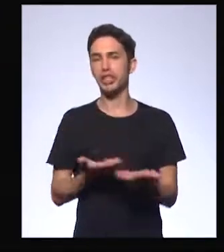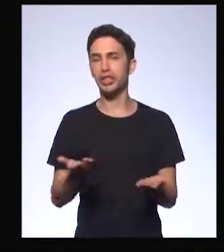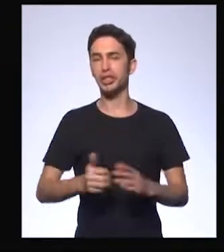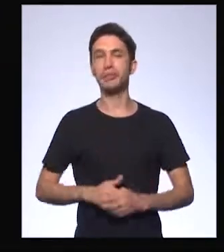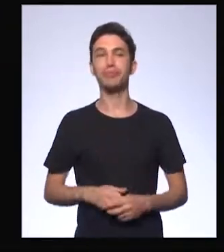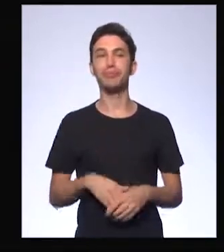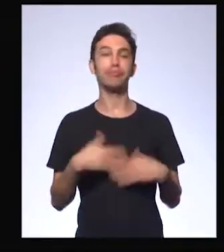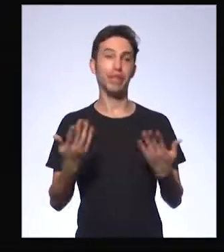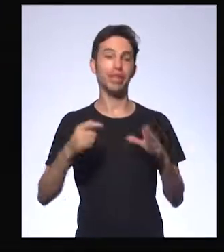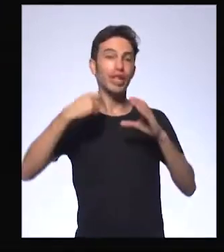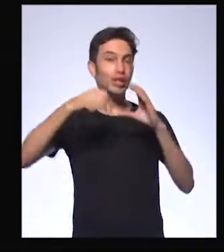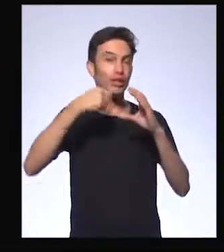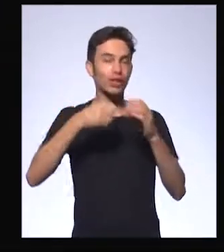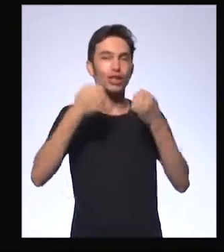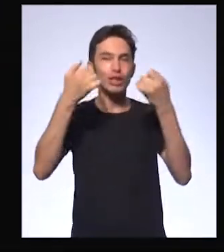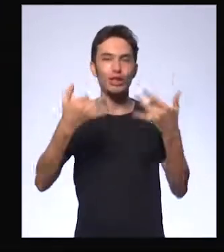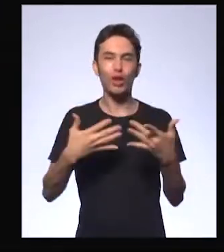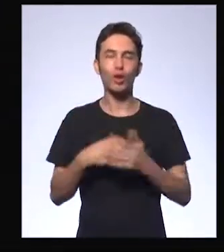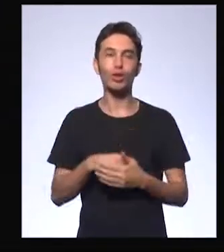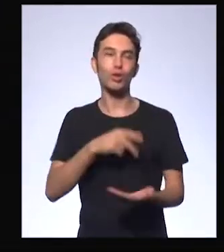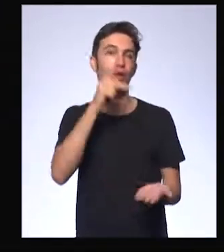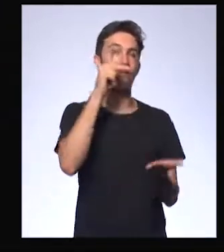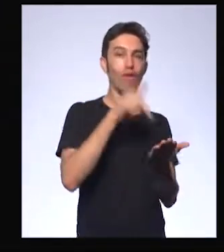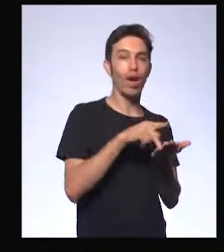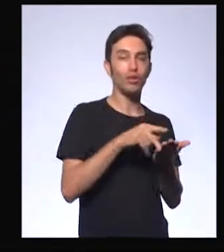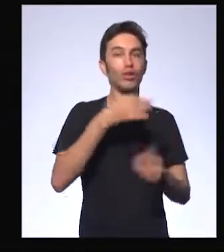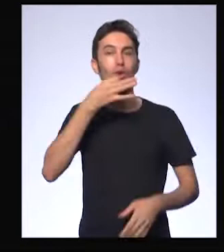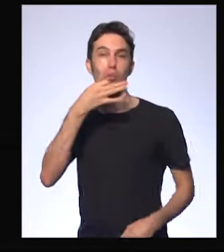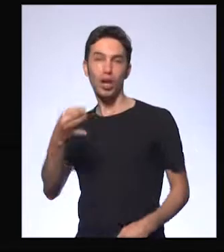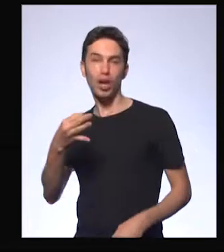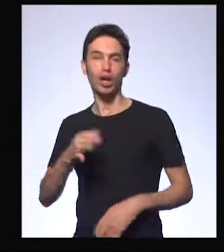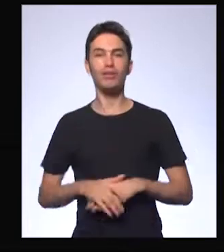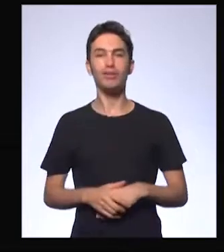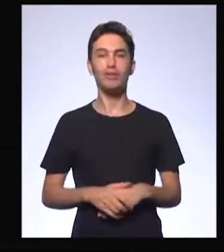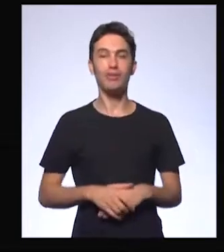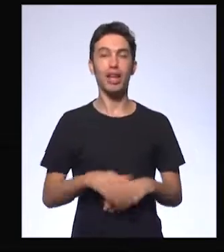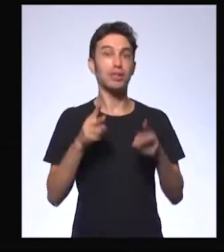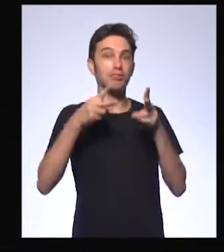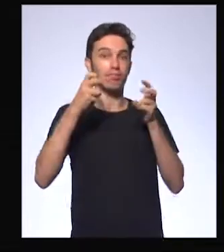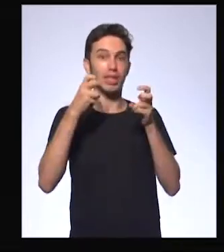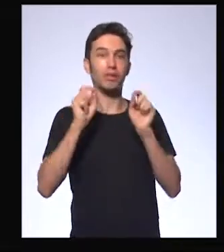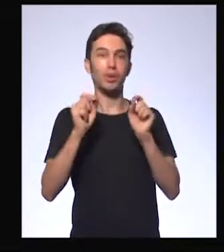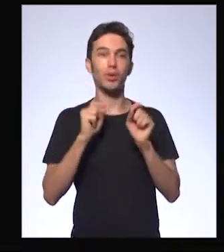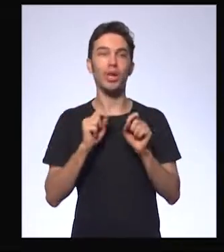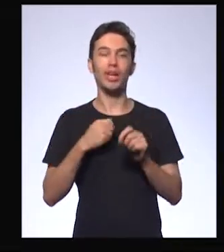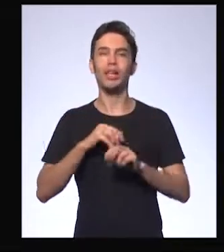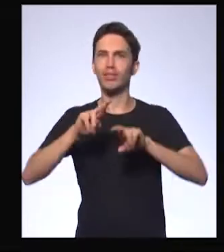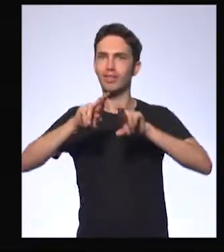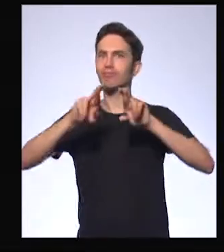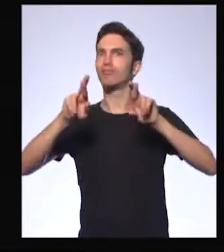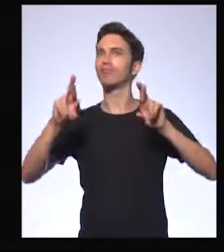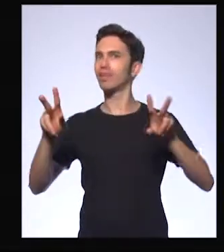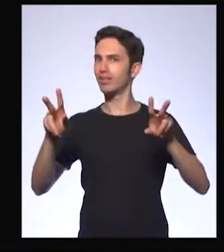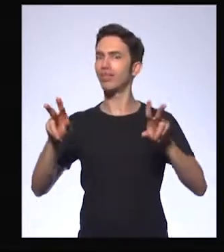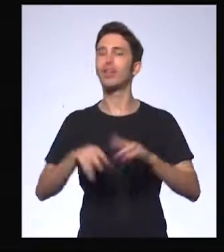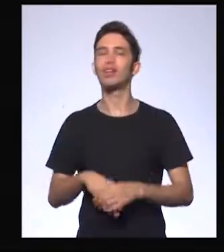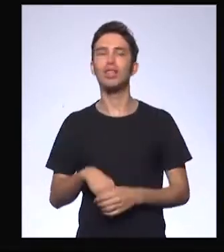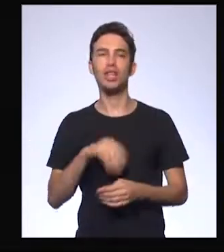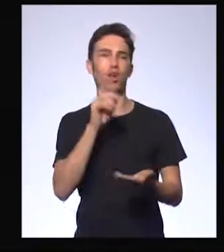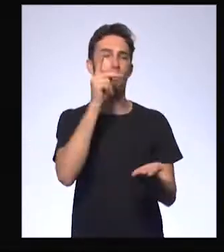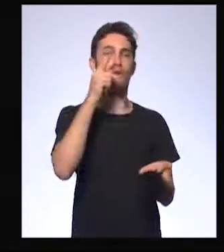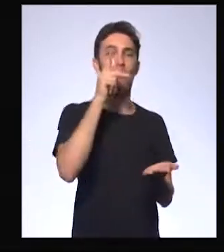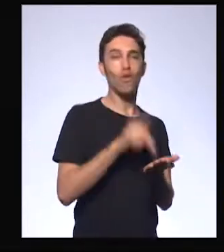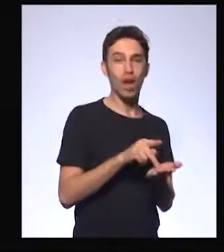nesse vídeo, a gente falou sobre o fato e sobre a opinião. A gente percebeu que eles são bem diferentes. Um